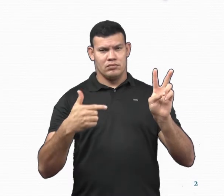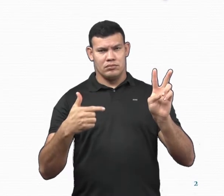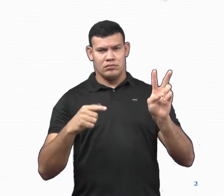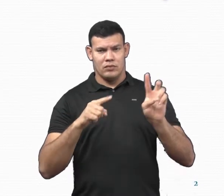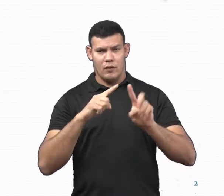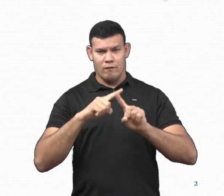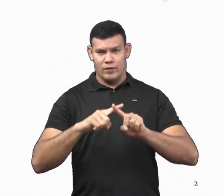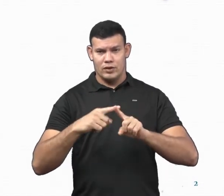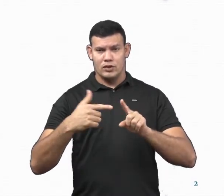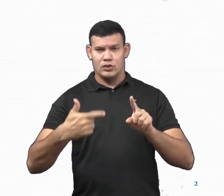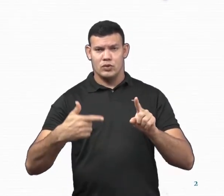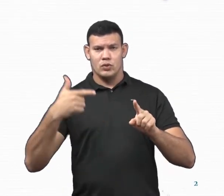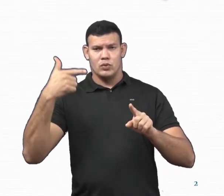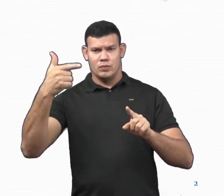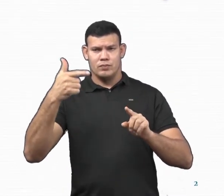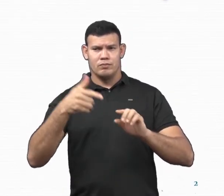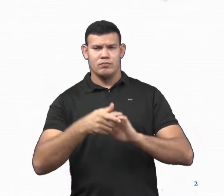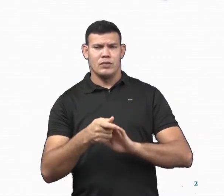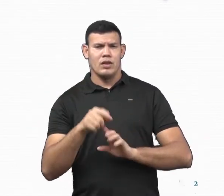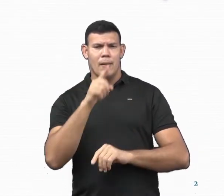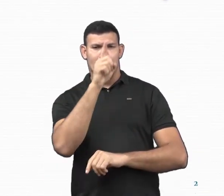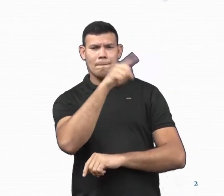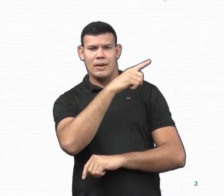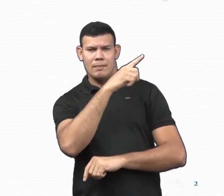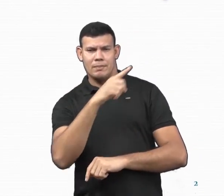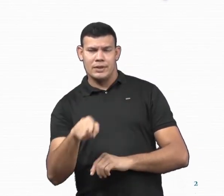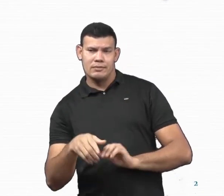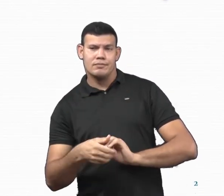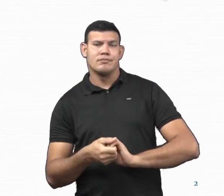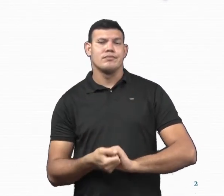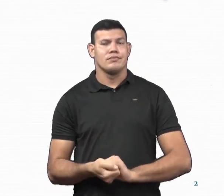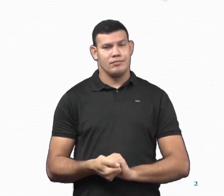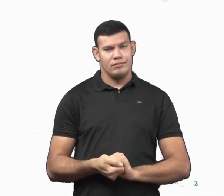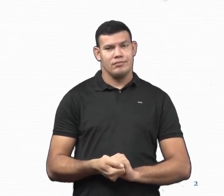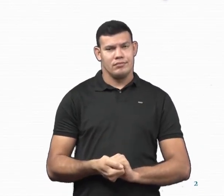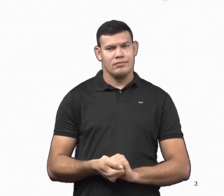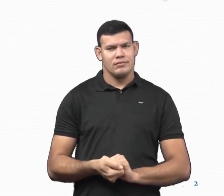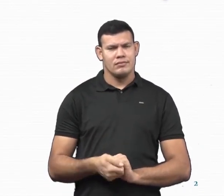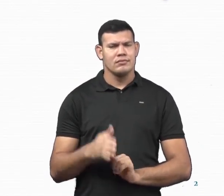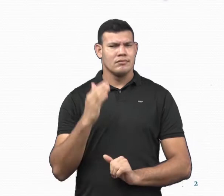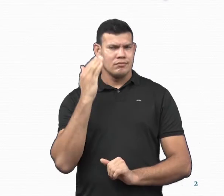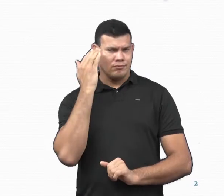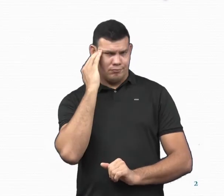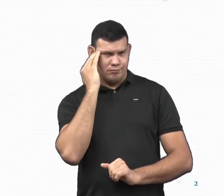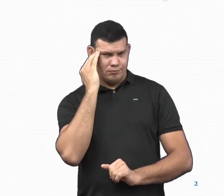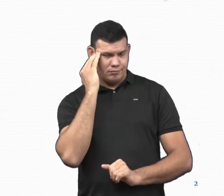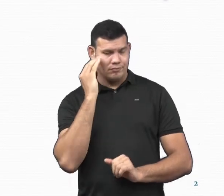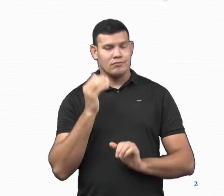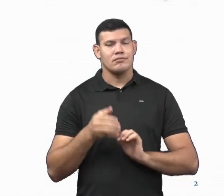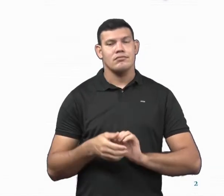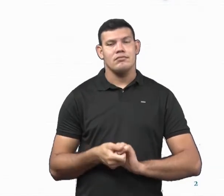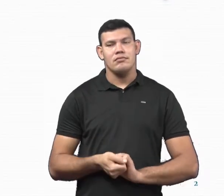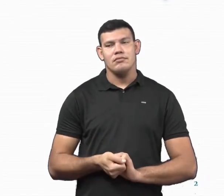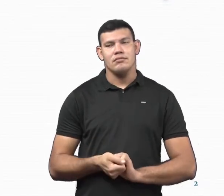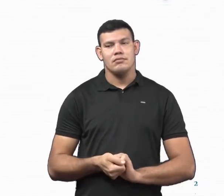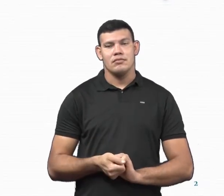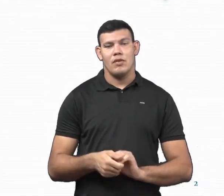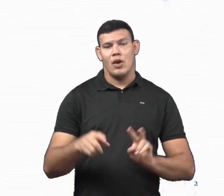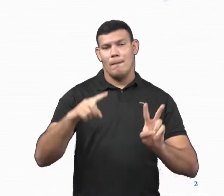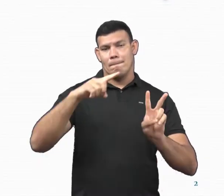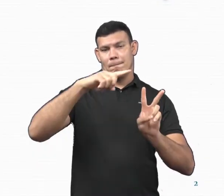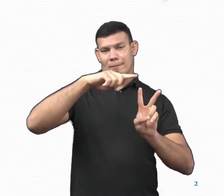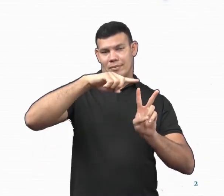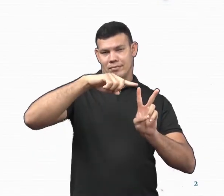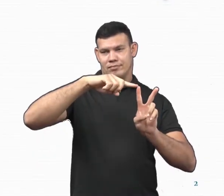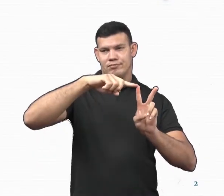índice, ficassem iguais. Então, eu corto o expoente ali do primeiro pelo índice da raiz e